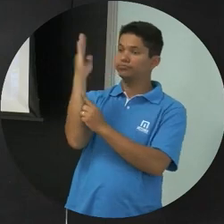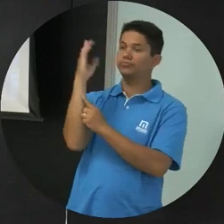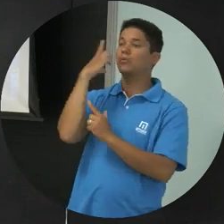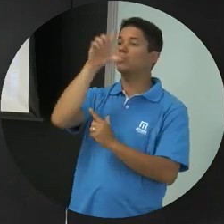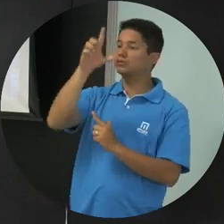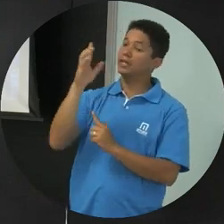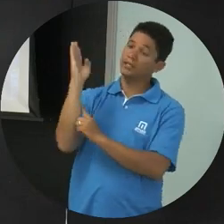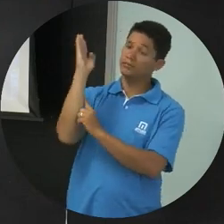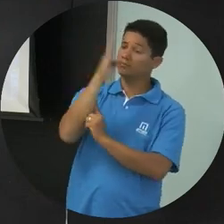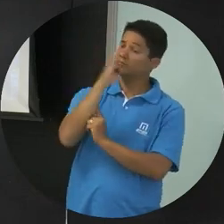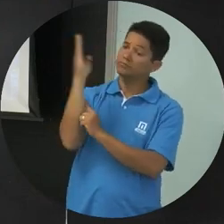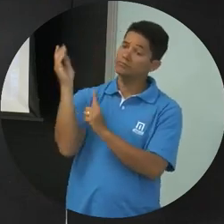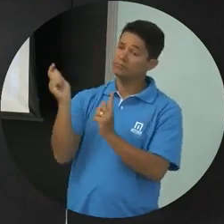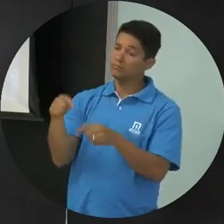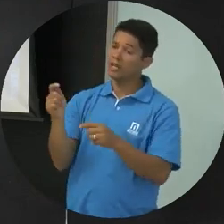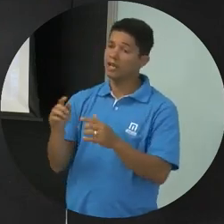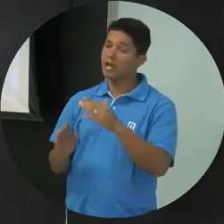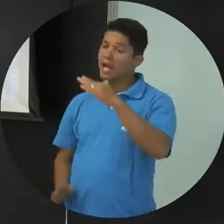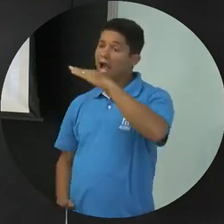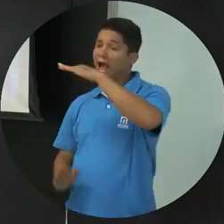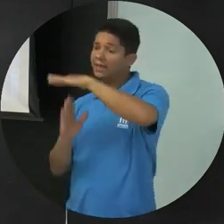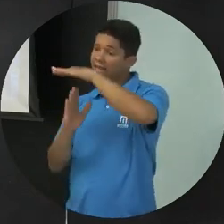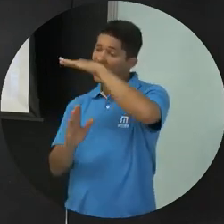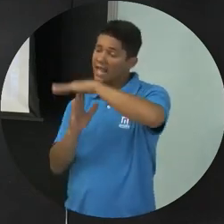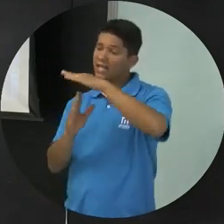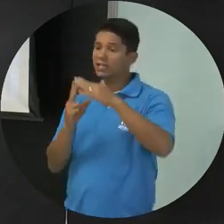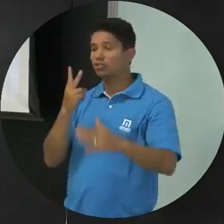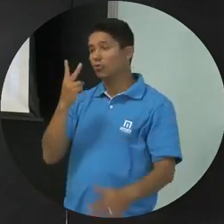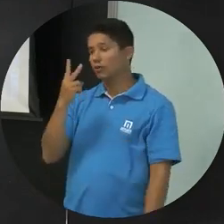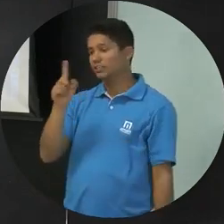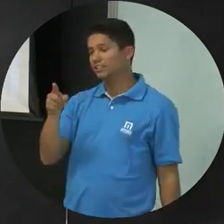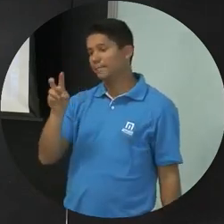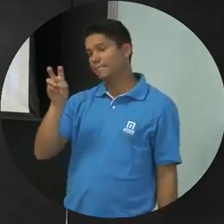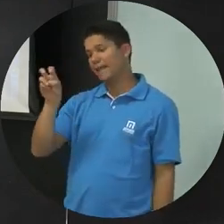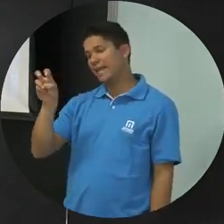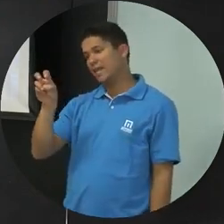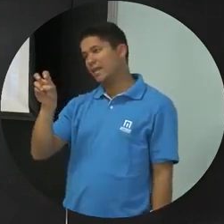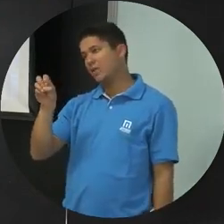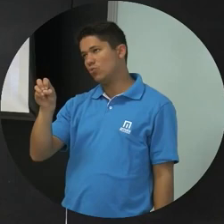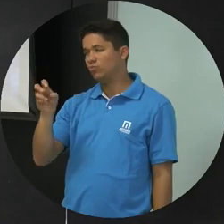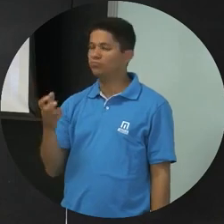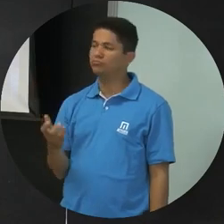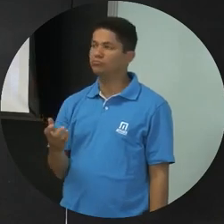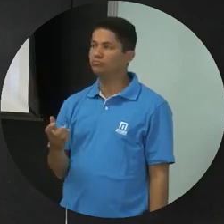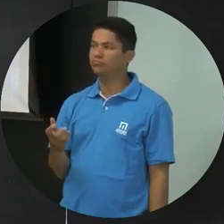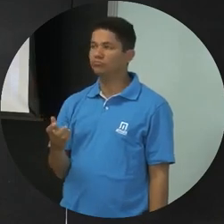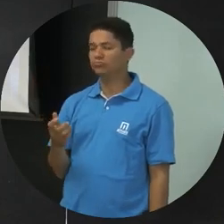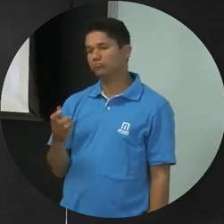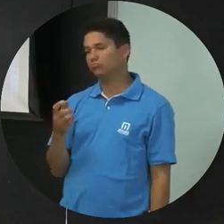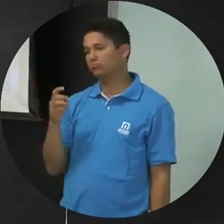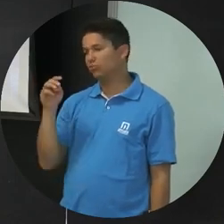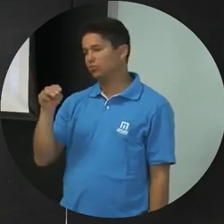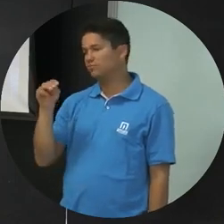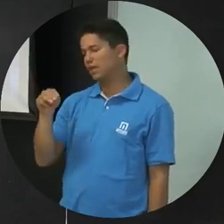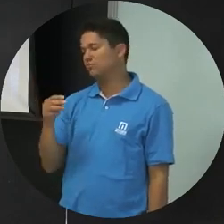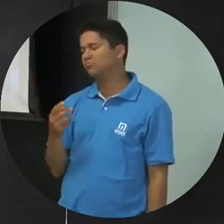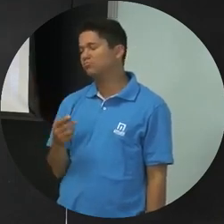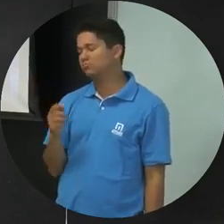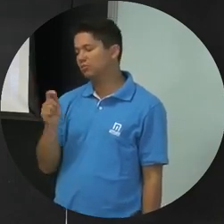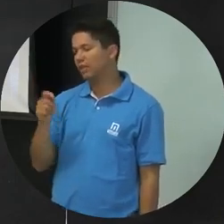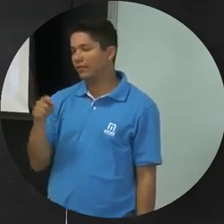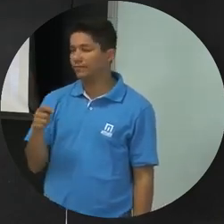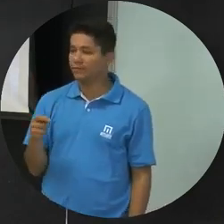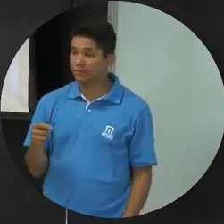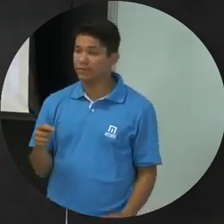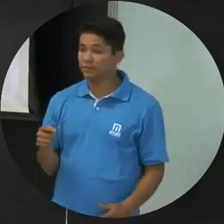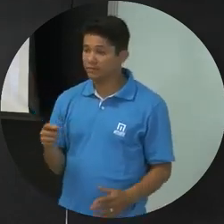2,5 m, tá? Tranquilamente. Você consegue configurar o equipamento para essa altura, para trabalhar aí dentro de garagem, de pavimento